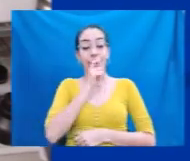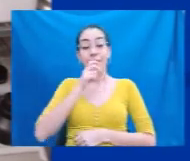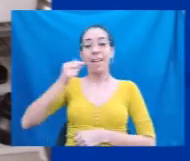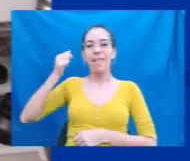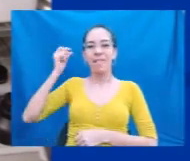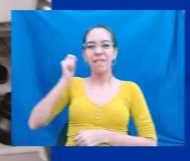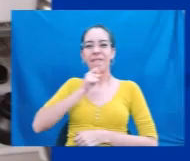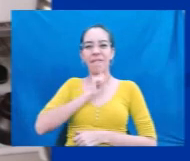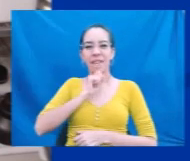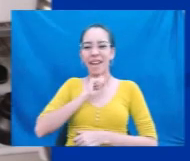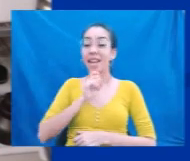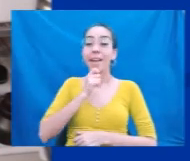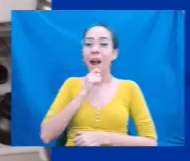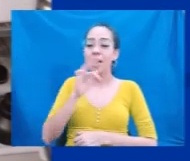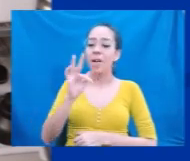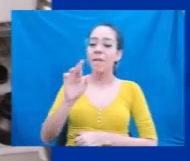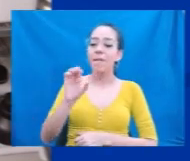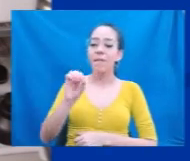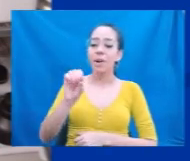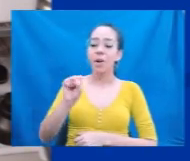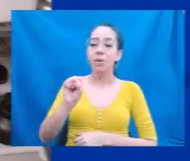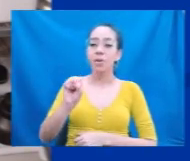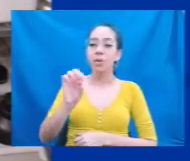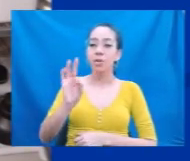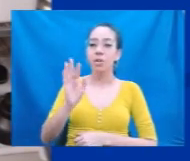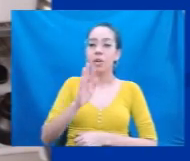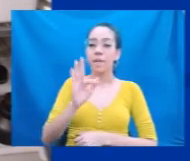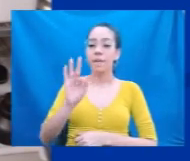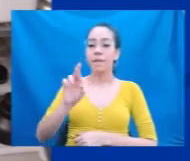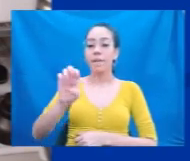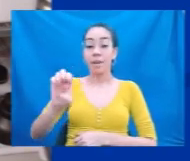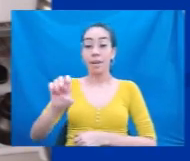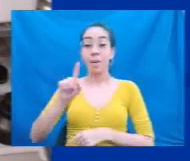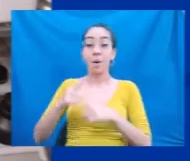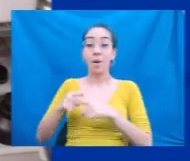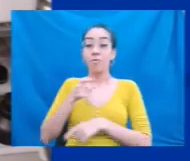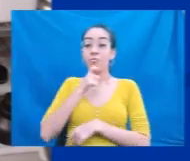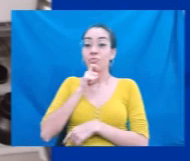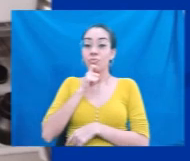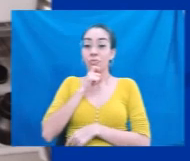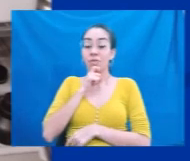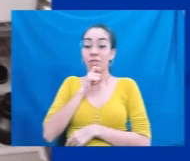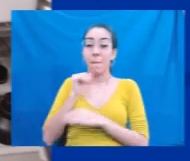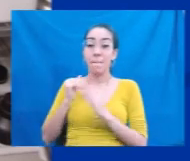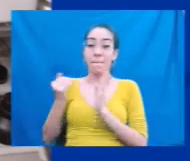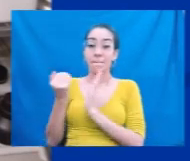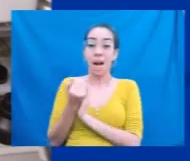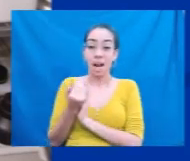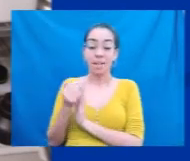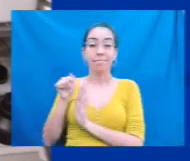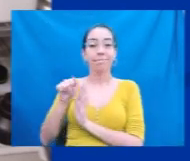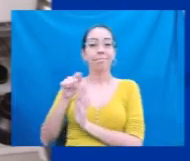Então elas têm que ser realmente descongeladas. Tem que estar na geladeira o que realmente precisa ser armazenado a